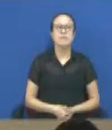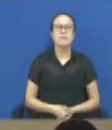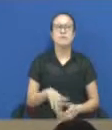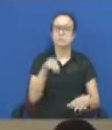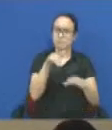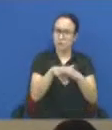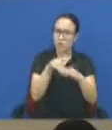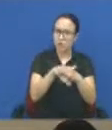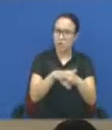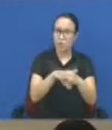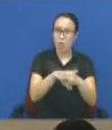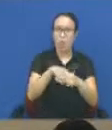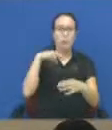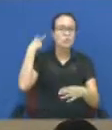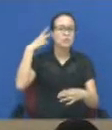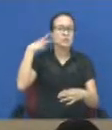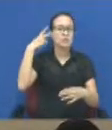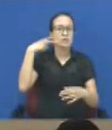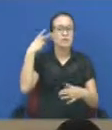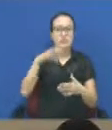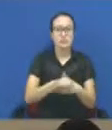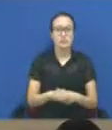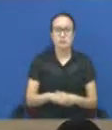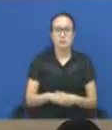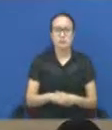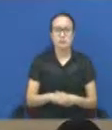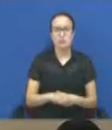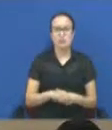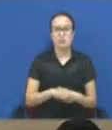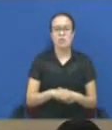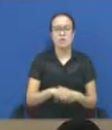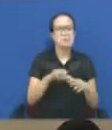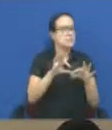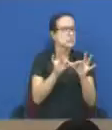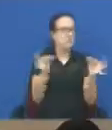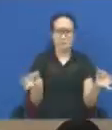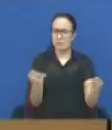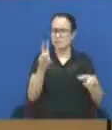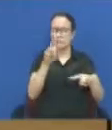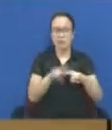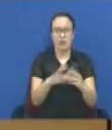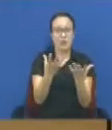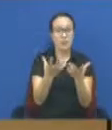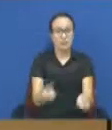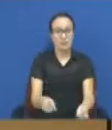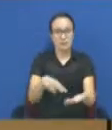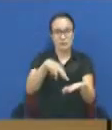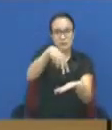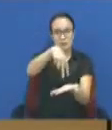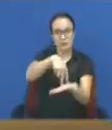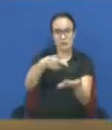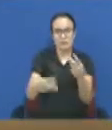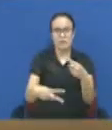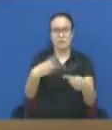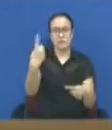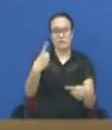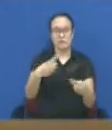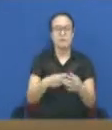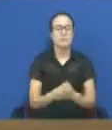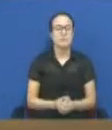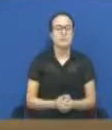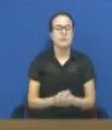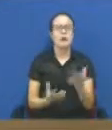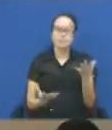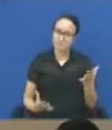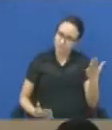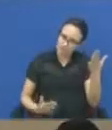dos vereadores no formato de votação simbólica. Os sentados aprovam, os de pé rejeitam. Está,